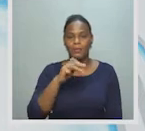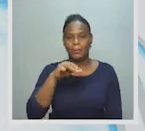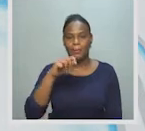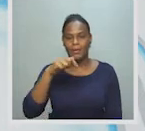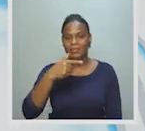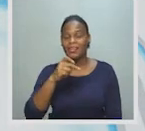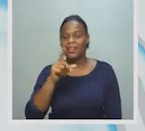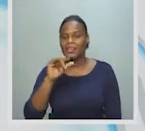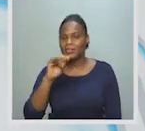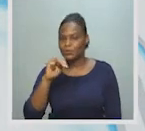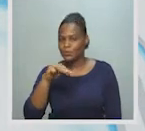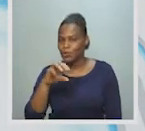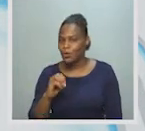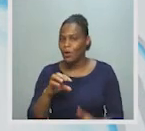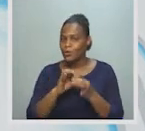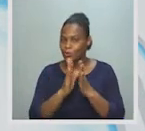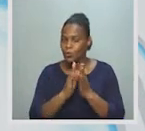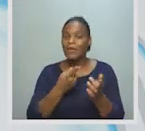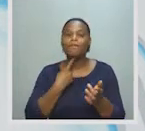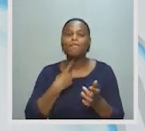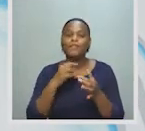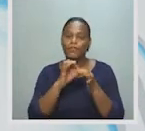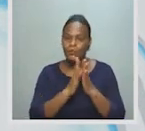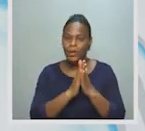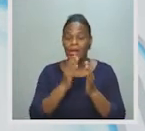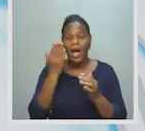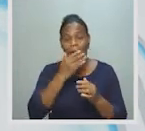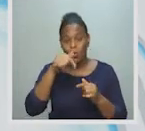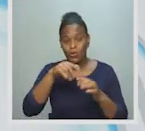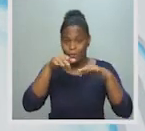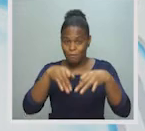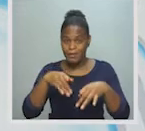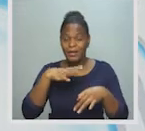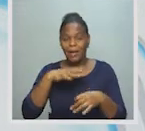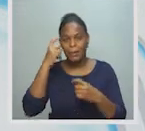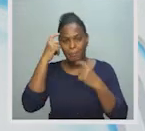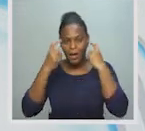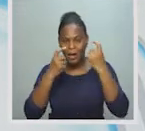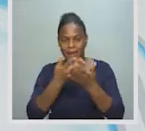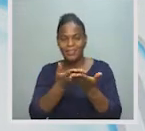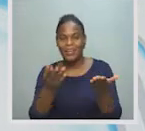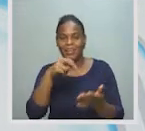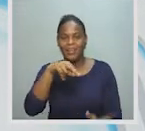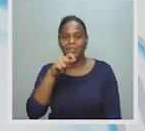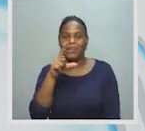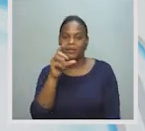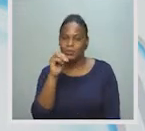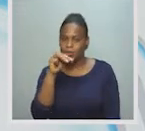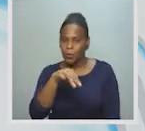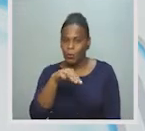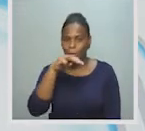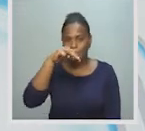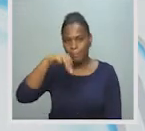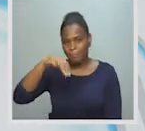fundamentalismo religioso. E para terminar mesmo a aula de hoje, eu queria partilhar convosco um pensamento de Nelson